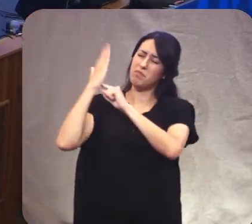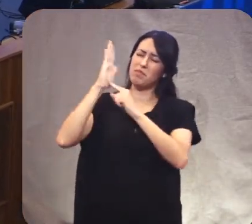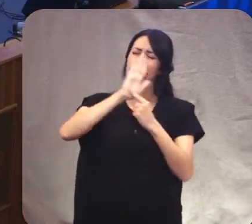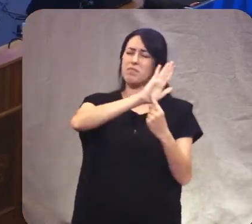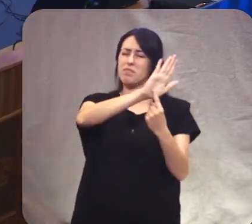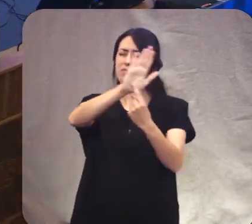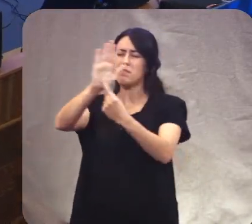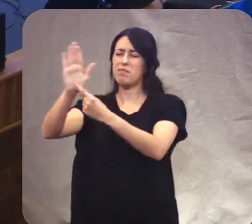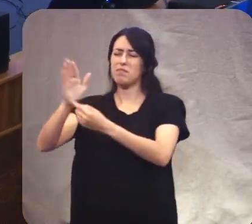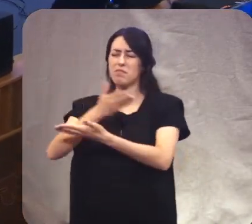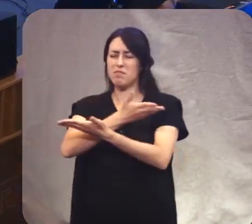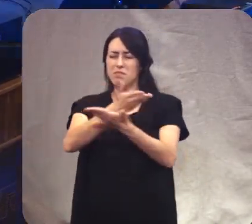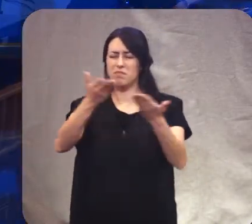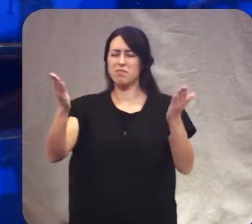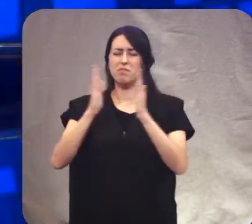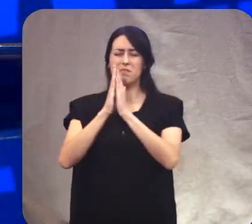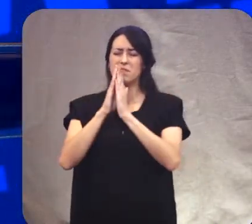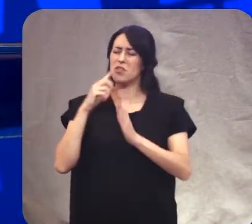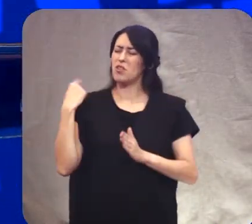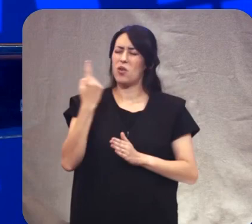nós. Nos faz um, Senhor.